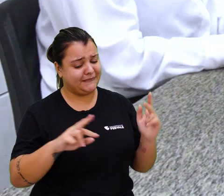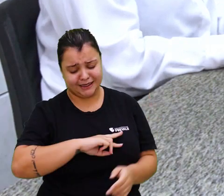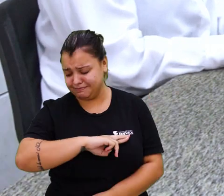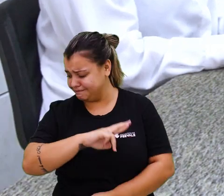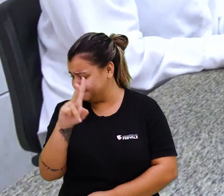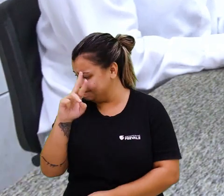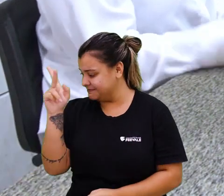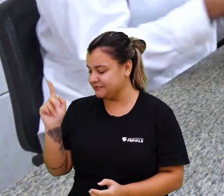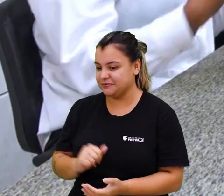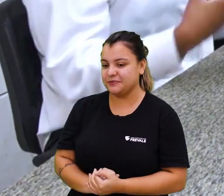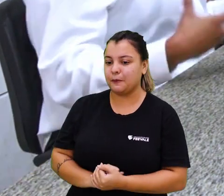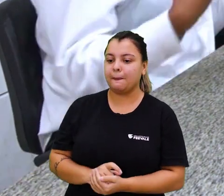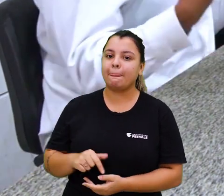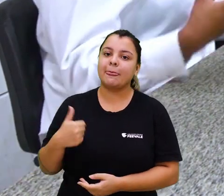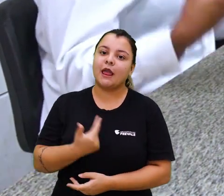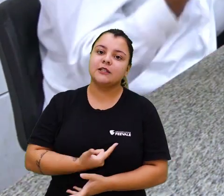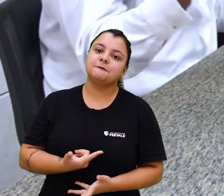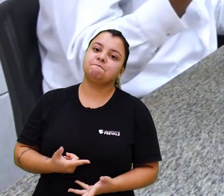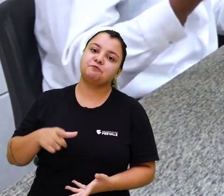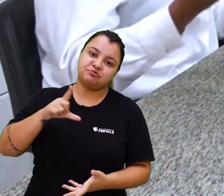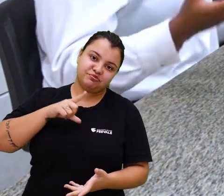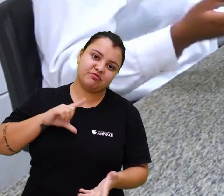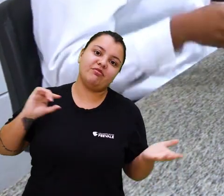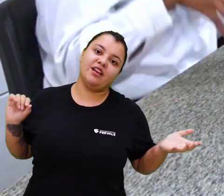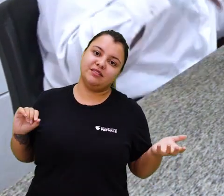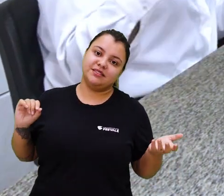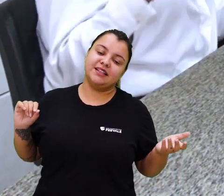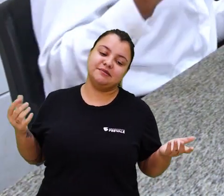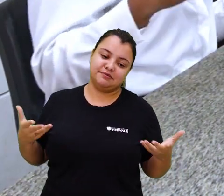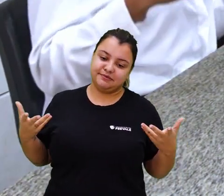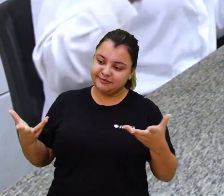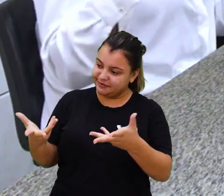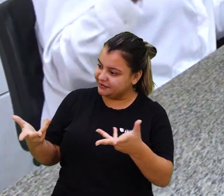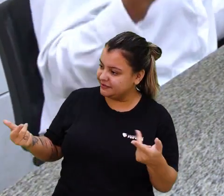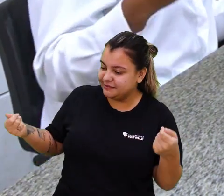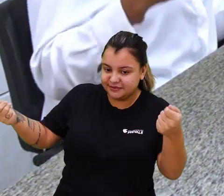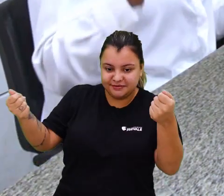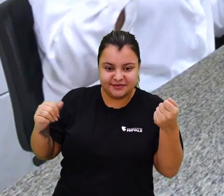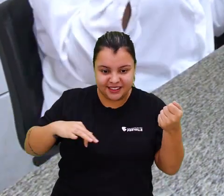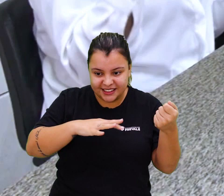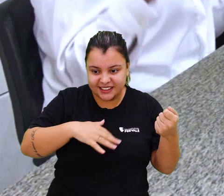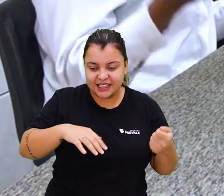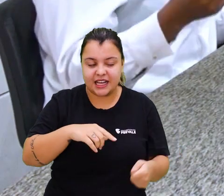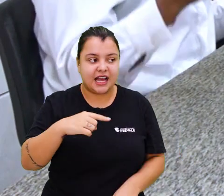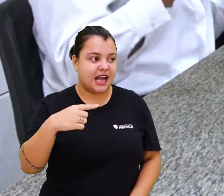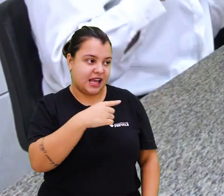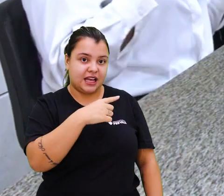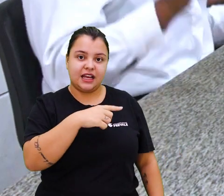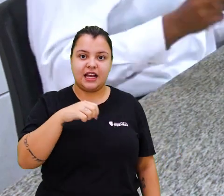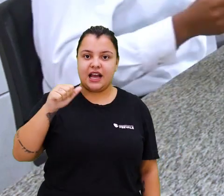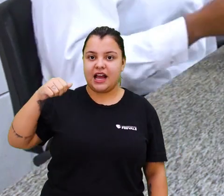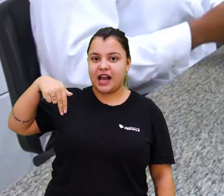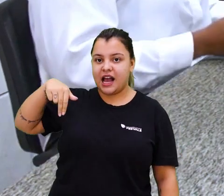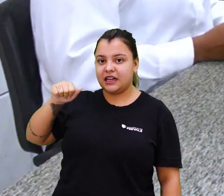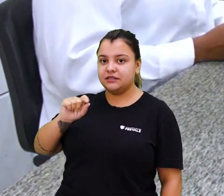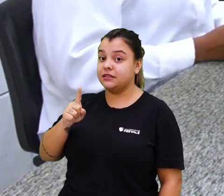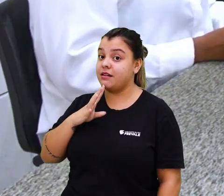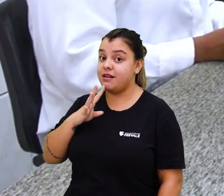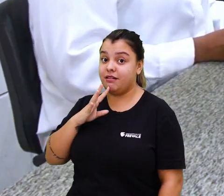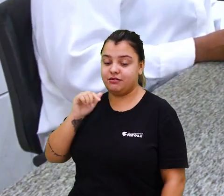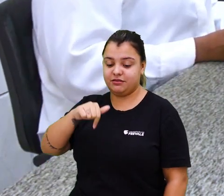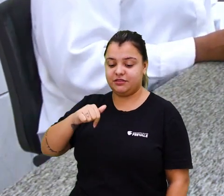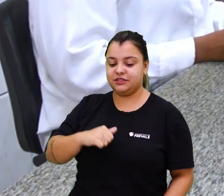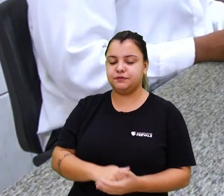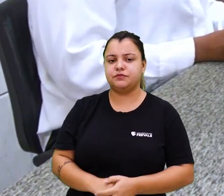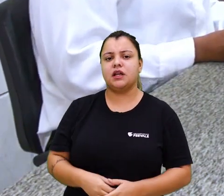é a gente graças a Deus tem o privilégio aqui de ter né o laboratório de mí a Ana não conhecia eu não conhecia gente quando a gente chamou ela a